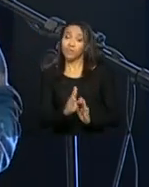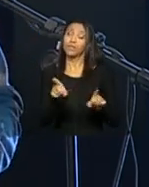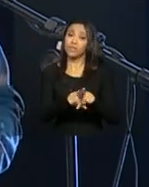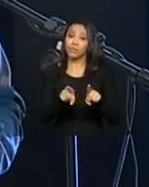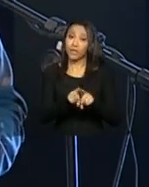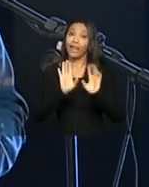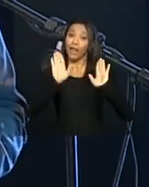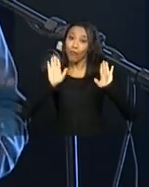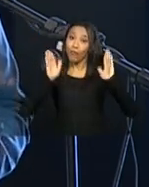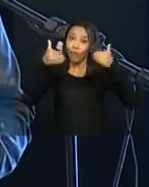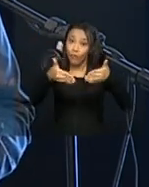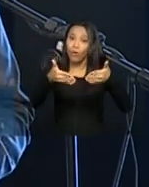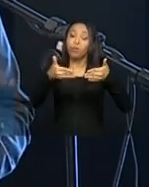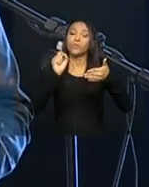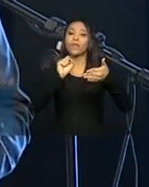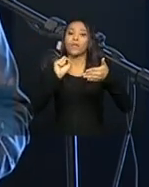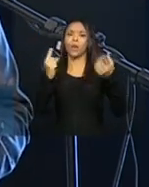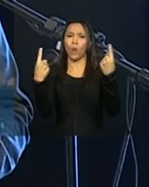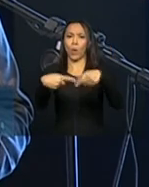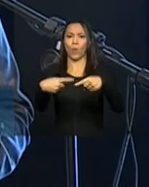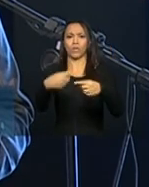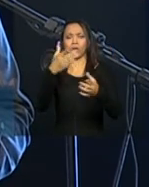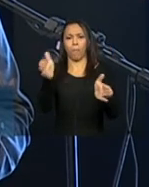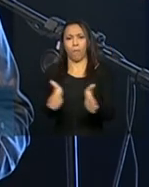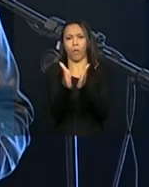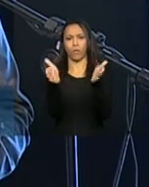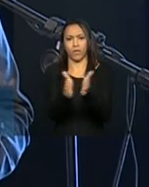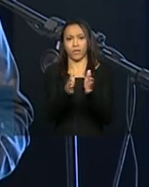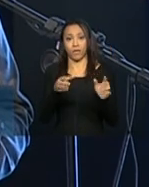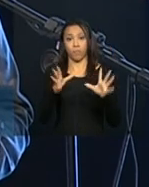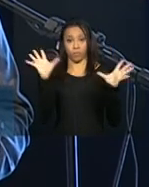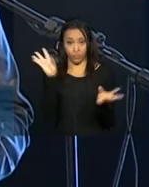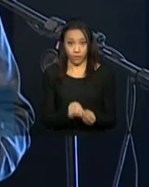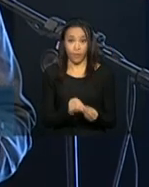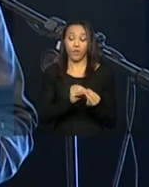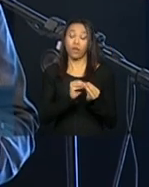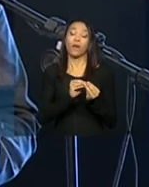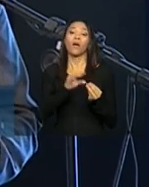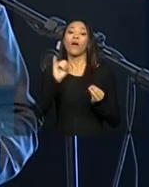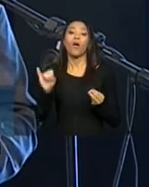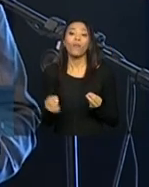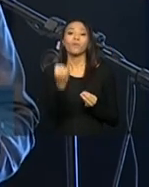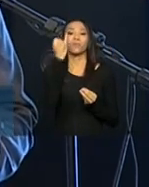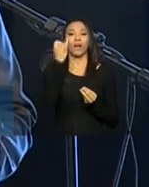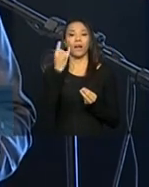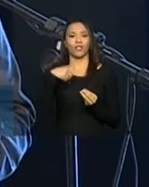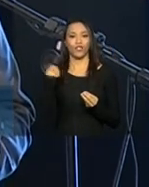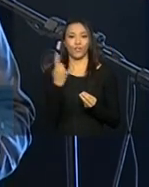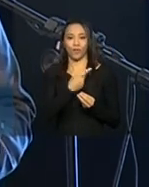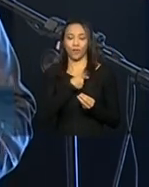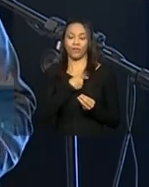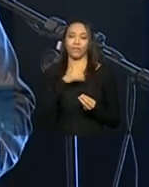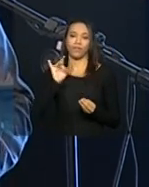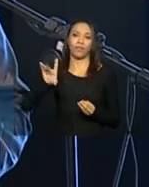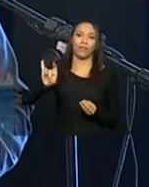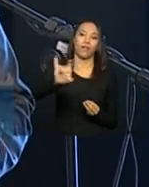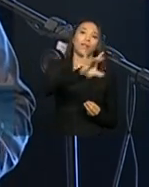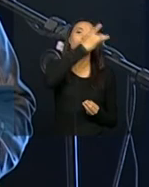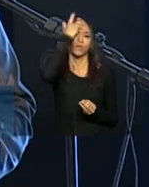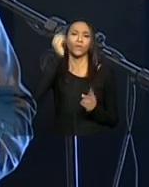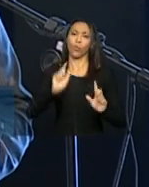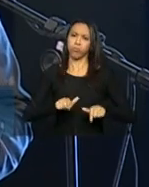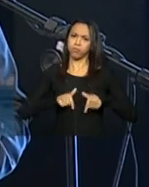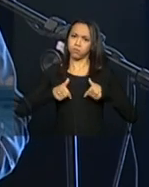pobreza. Para concluir, aproveitamos a oportunidade de renovar nossa disposição de